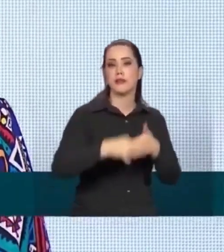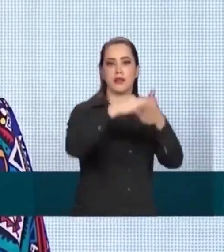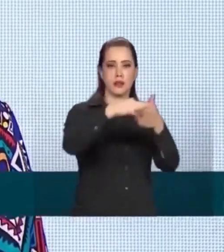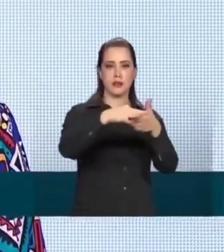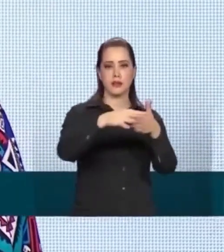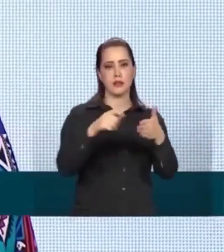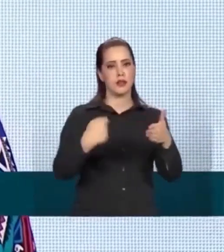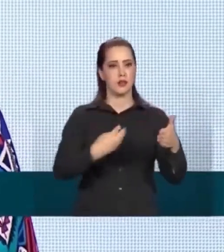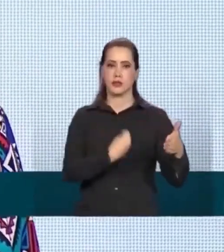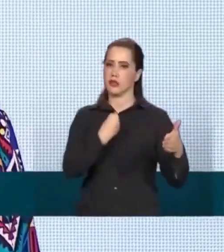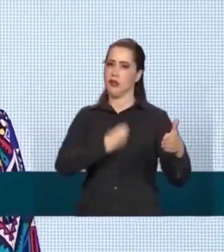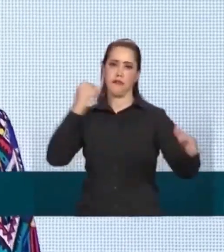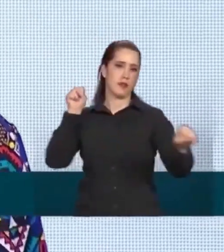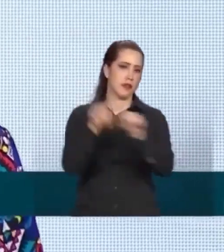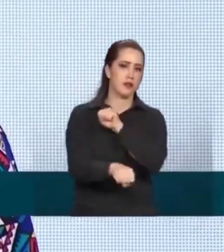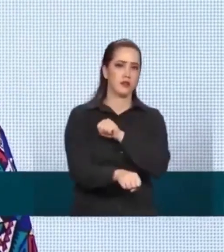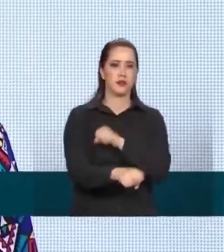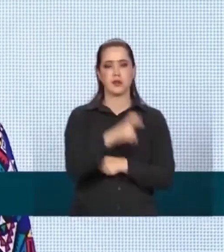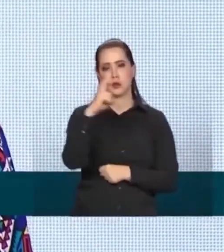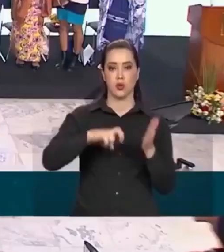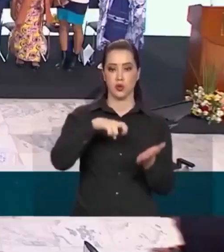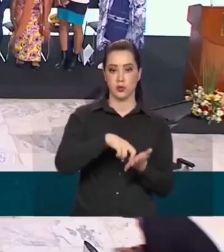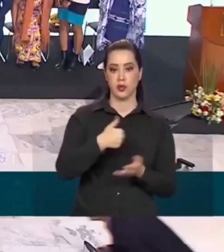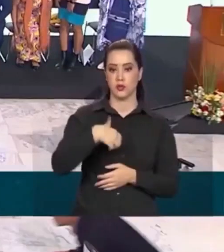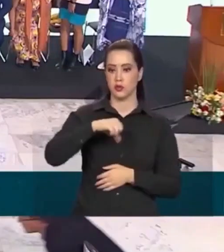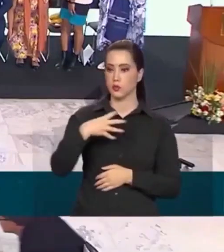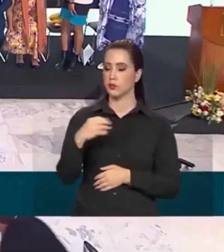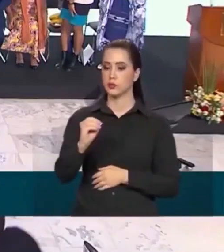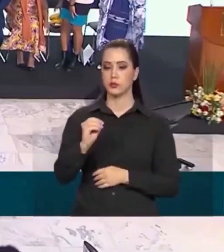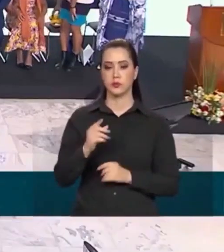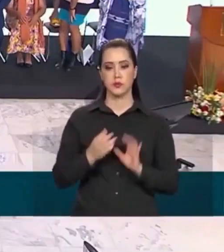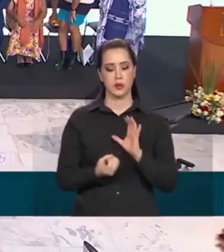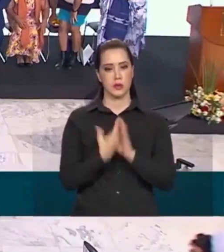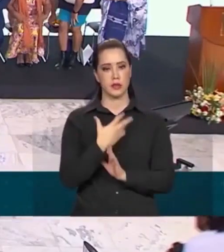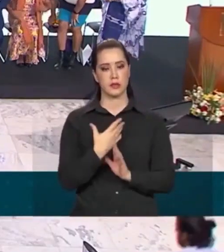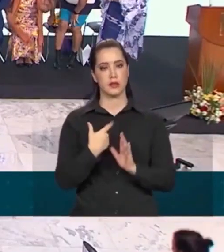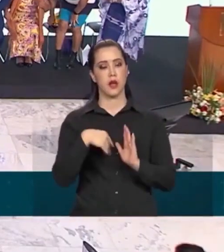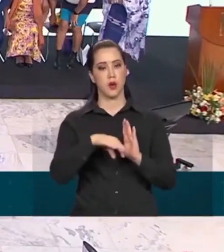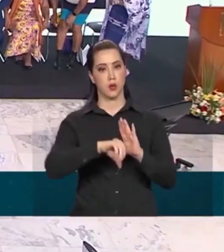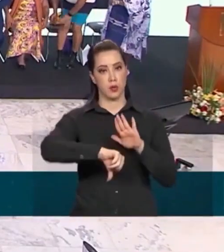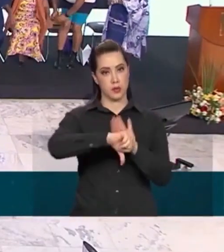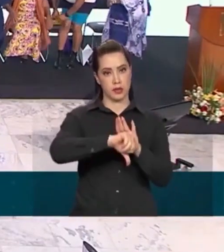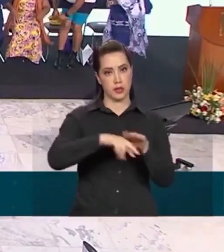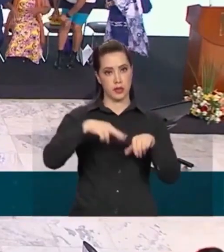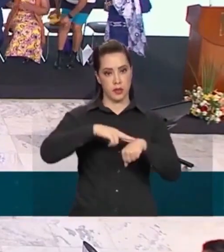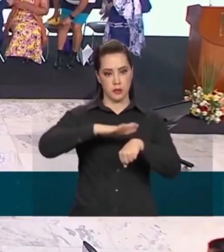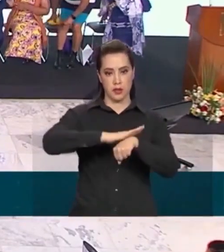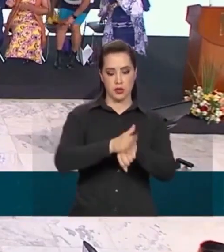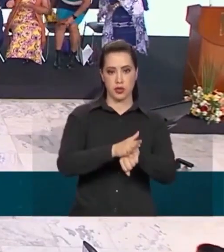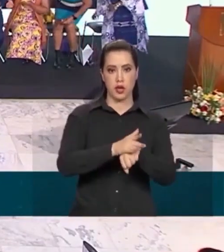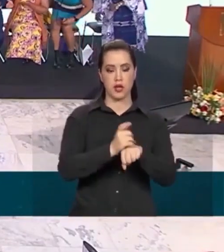sem ter a sua vida ceifada com cinco tiros na cabeça na mesma cerimônia que impostou o sonho aguajajara e